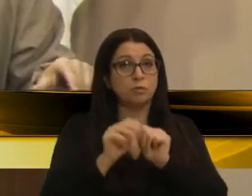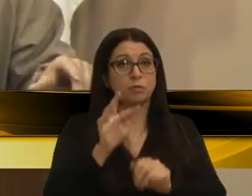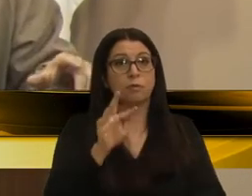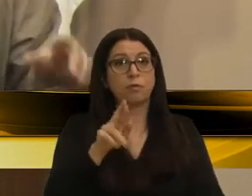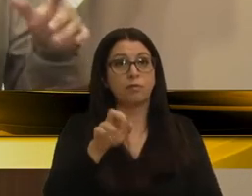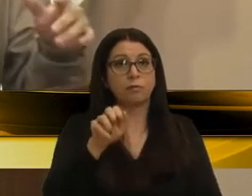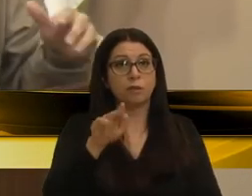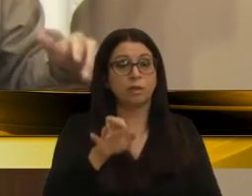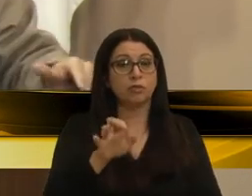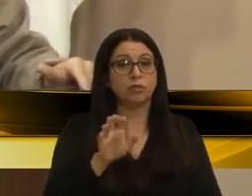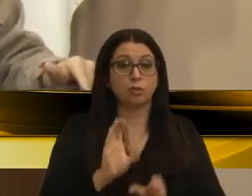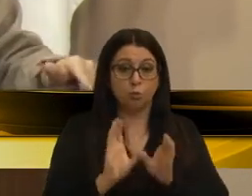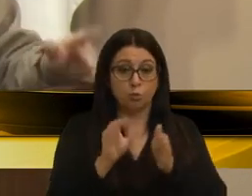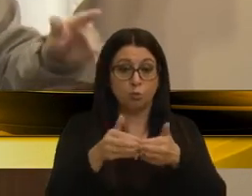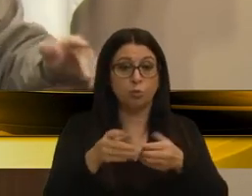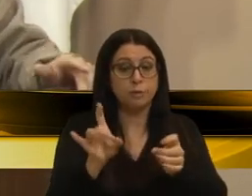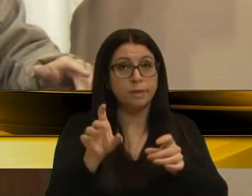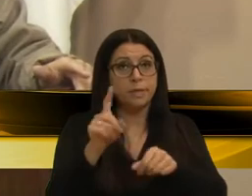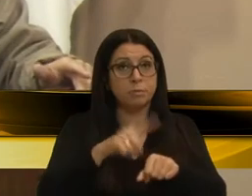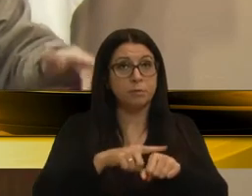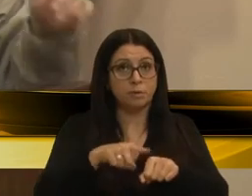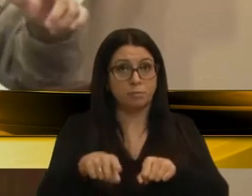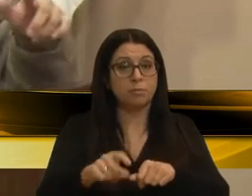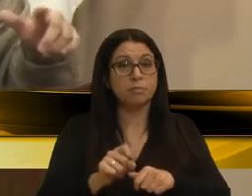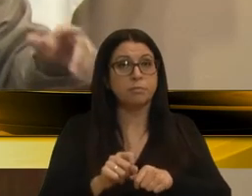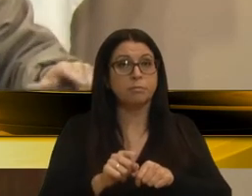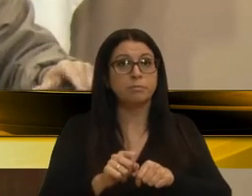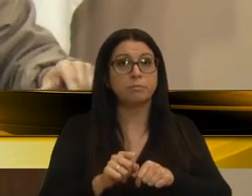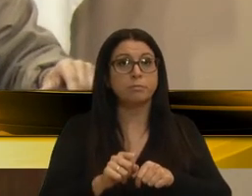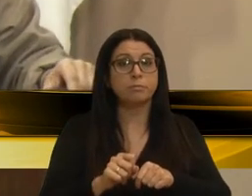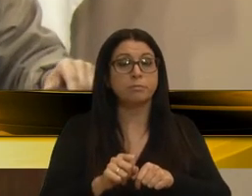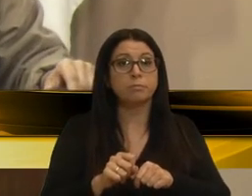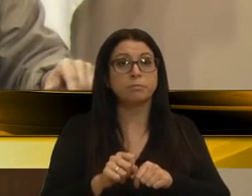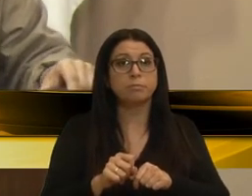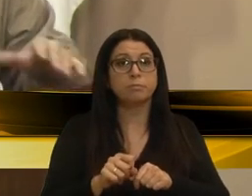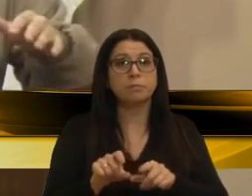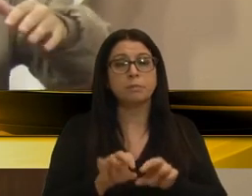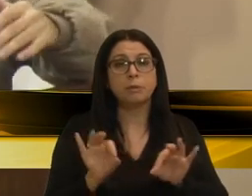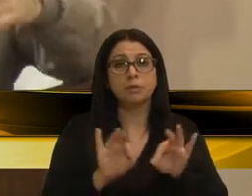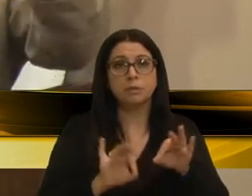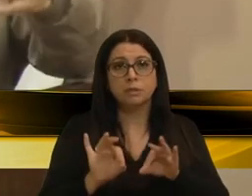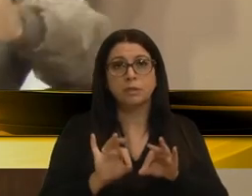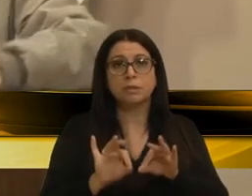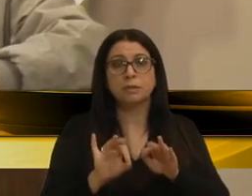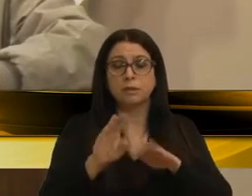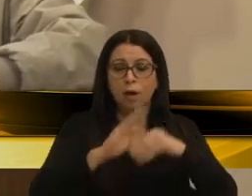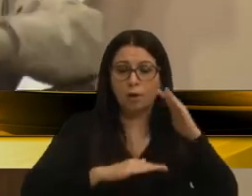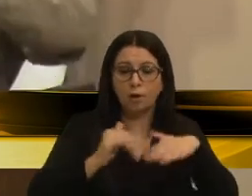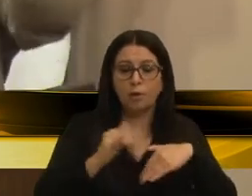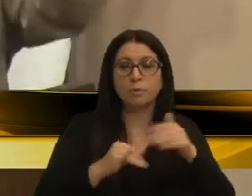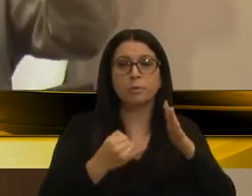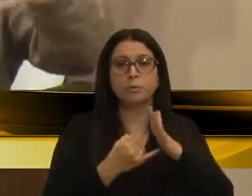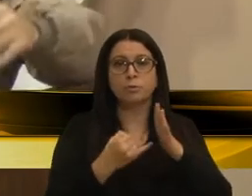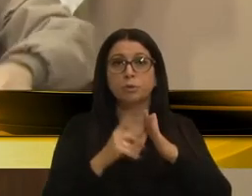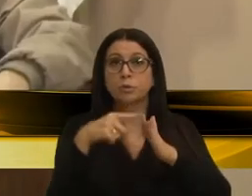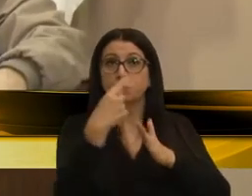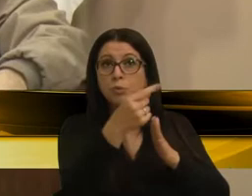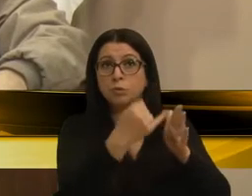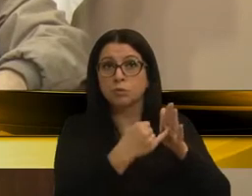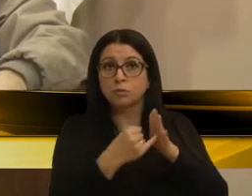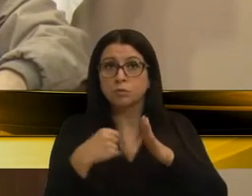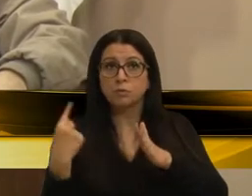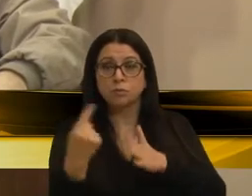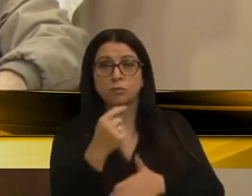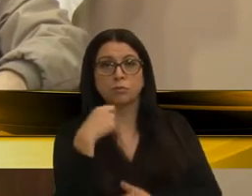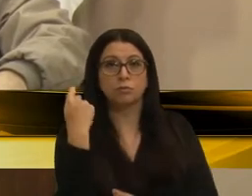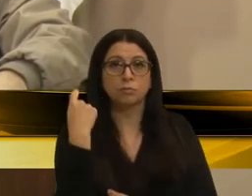parlamentar, a comissão especial temporária, para as conclusões, para a conclusão da obra aqui do Instituto Federal e dos outros institutos federais do Rio